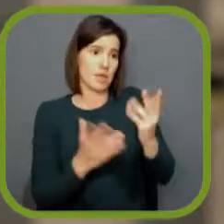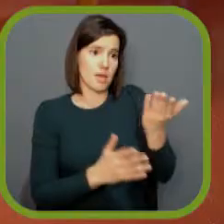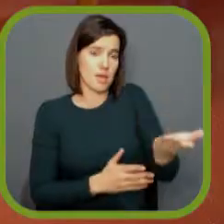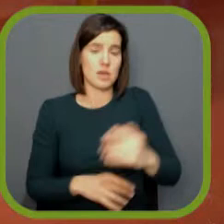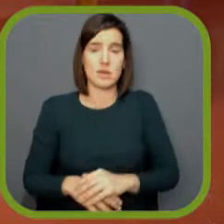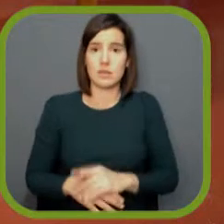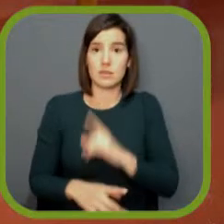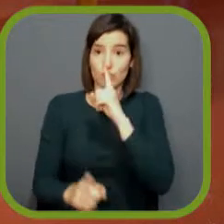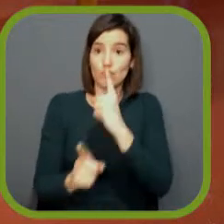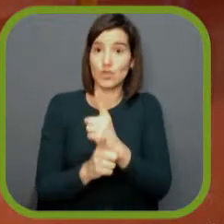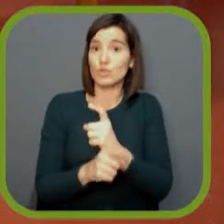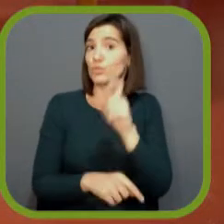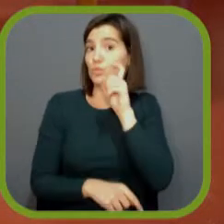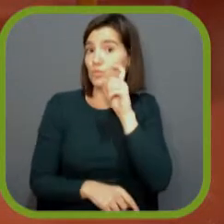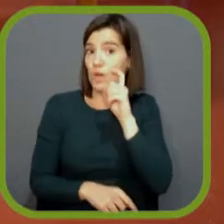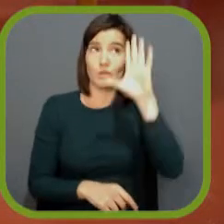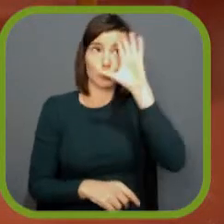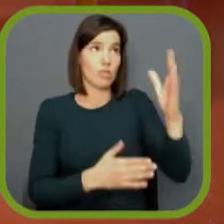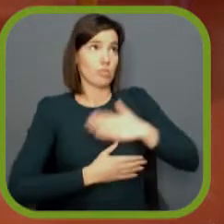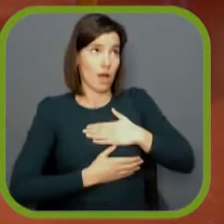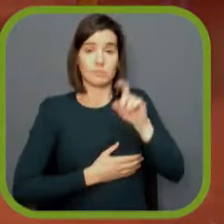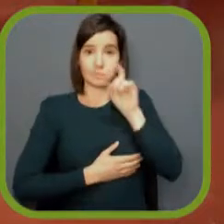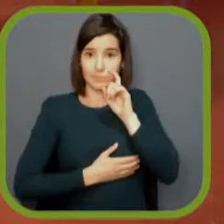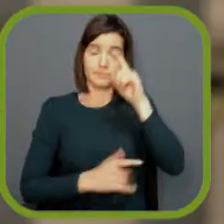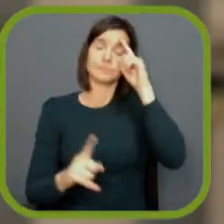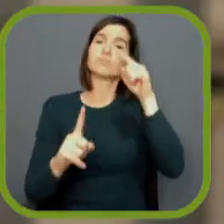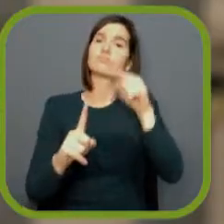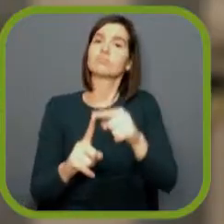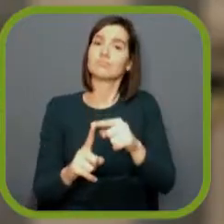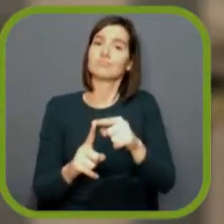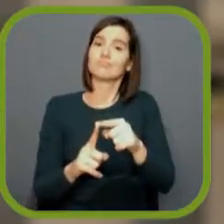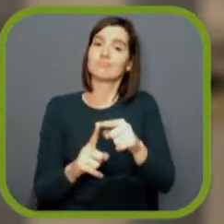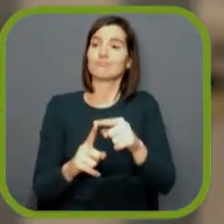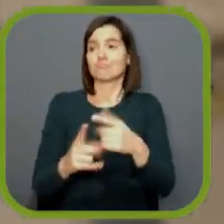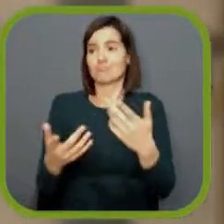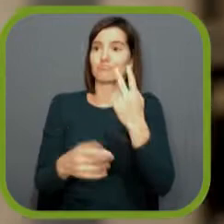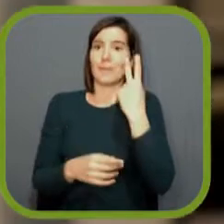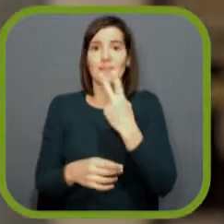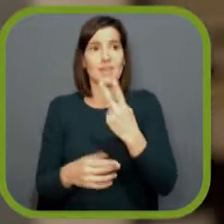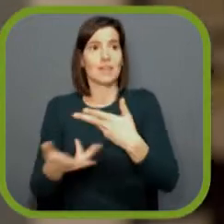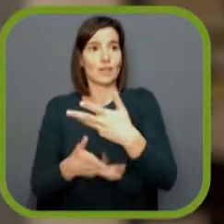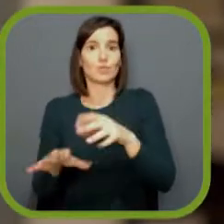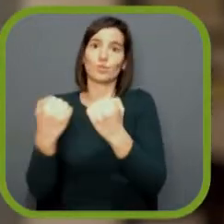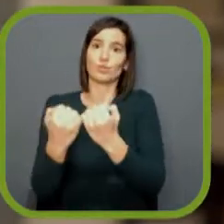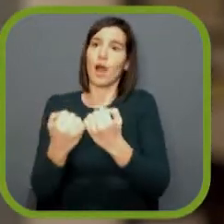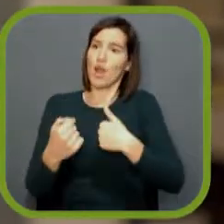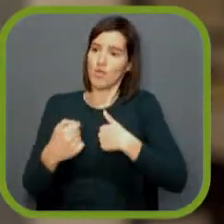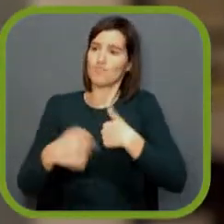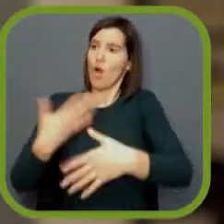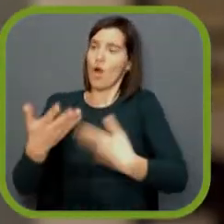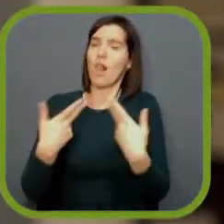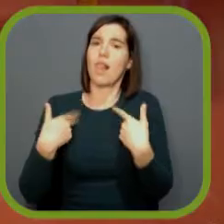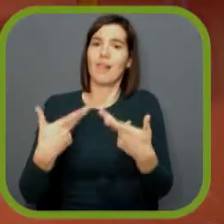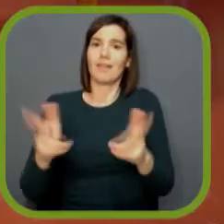de liberdade. E, ao mesmo tempo, essa segurança que o Estado me garante tem como objetivo, no meu processo e na minha relação social, eu poder agir